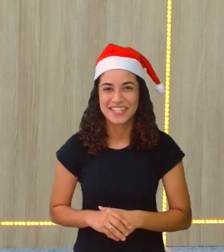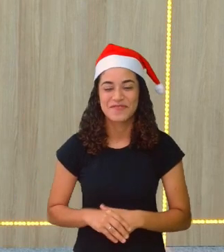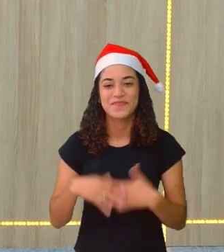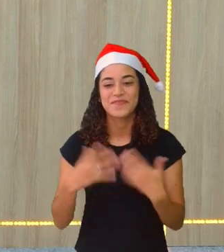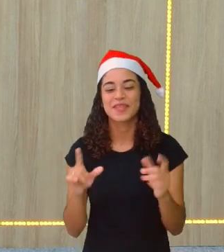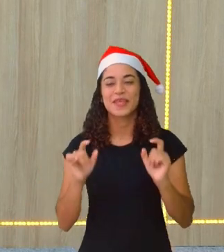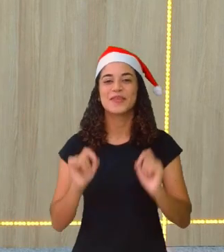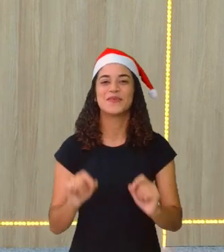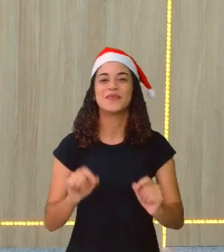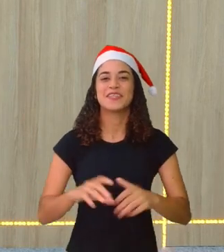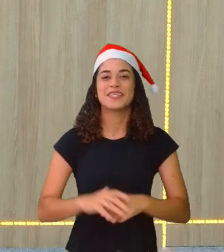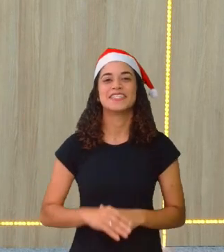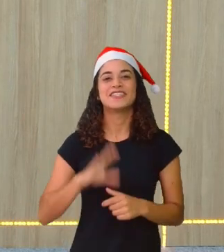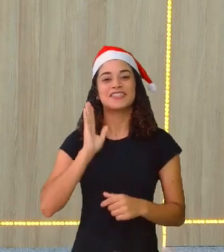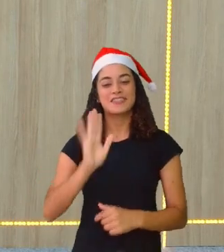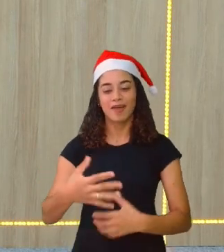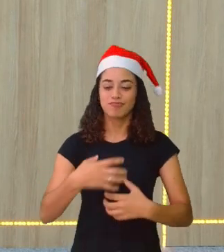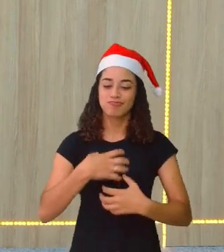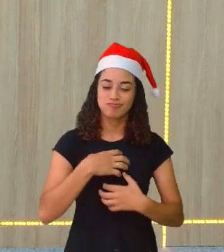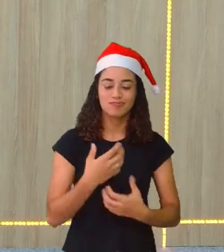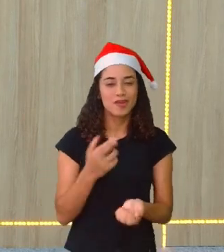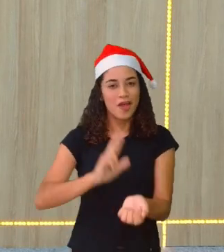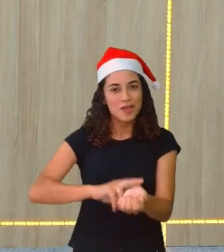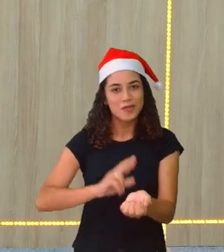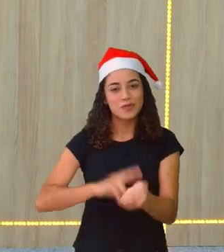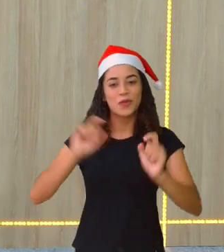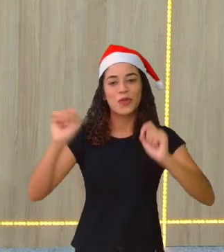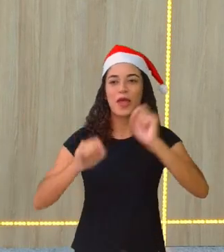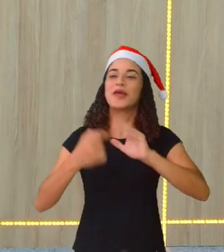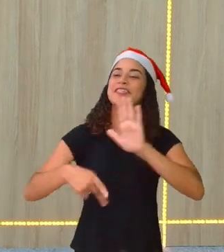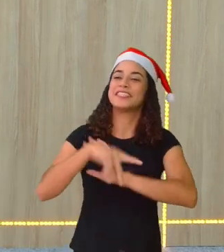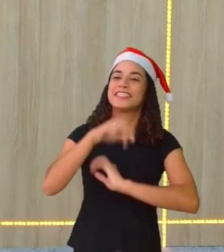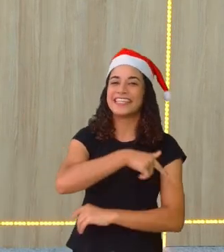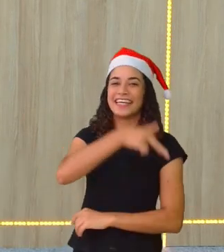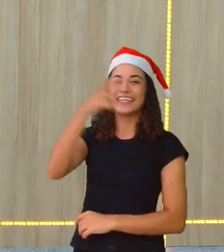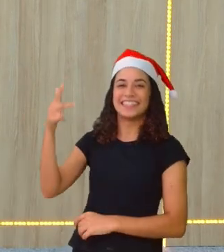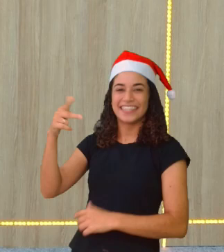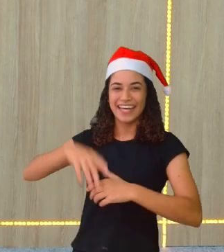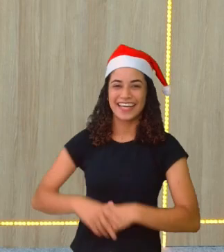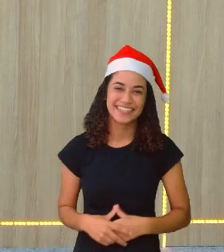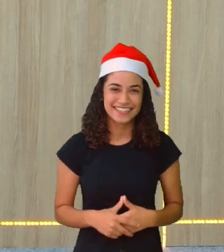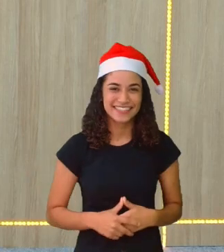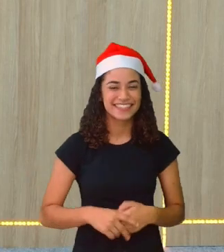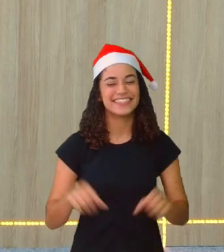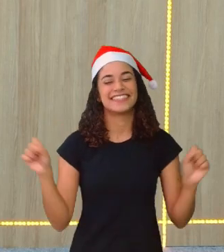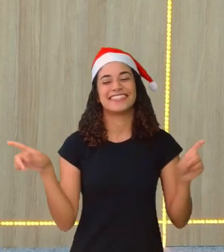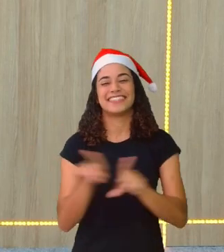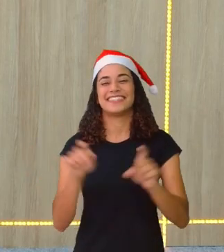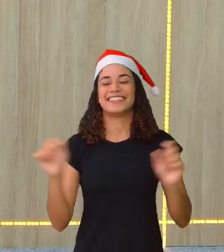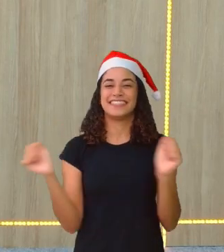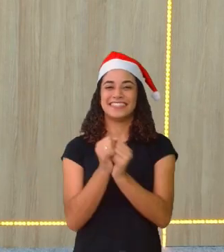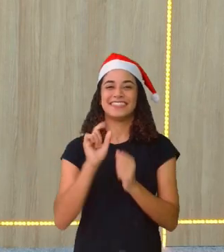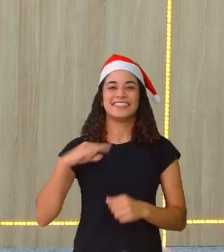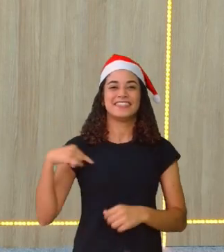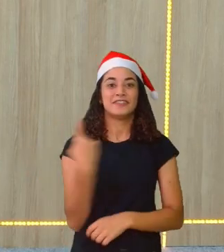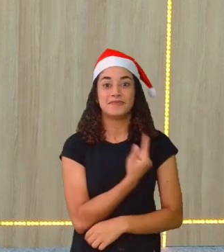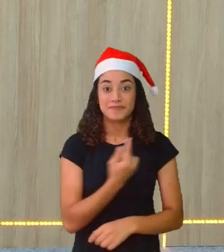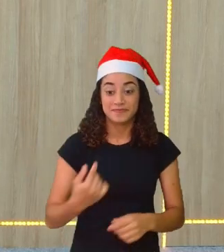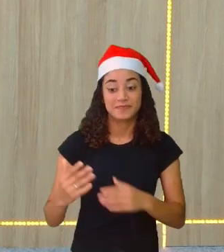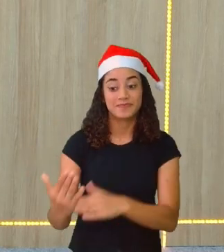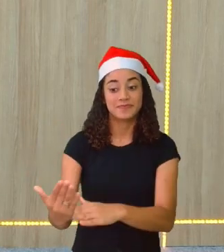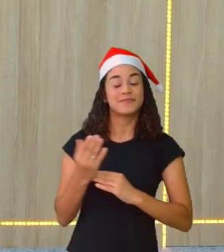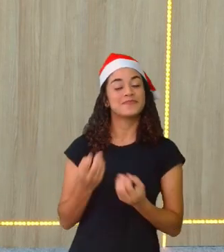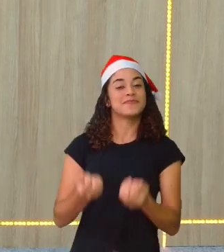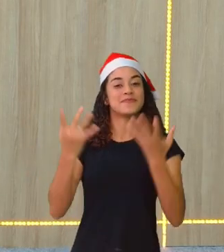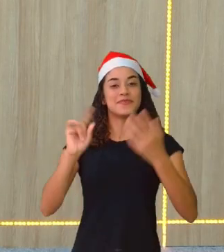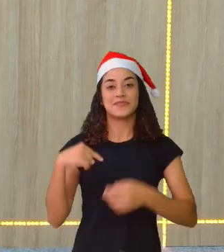que está já também no ritmo do ho, ho, ho, no ritmo do Natal conosco aqui, nos ajudando para